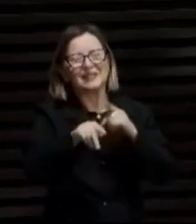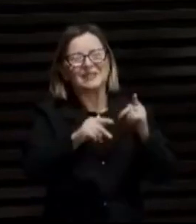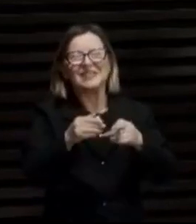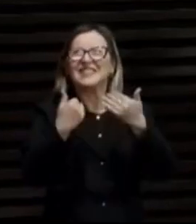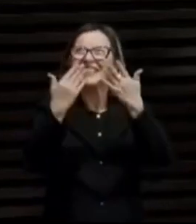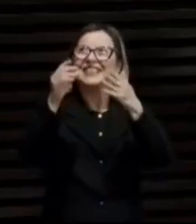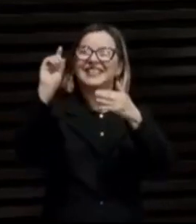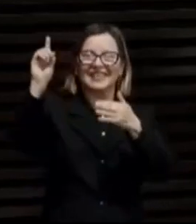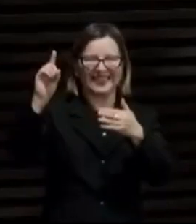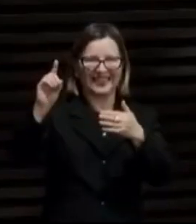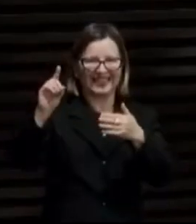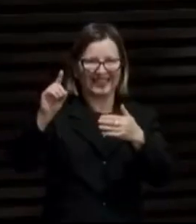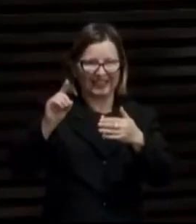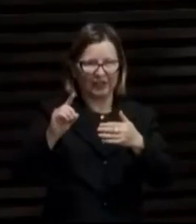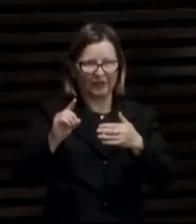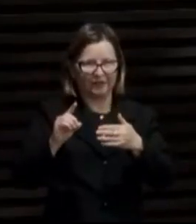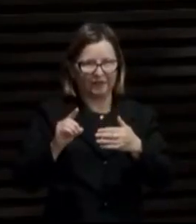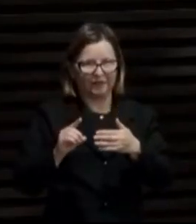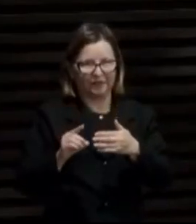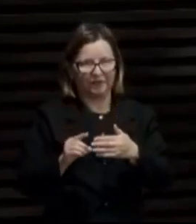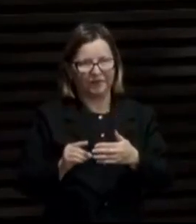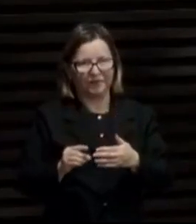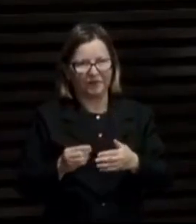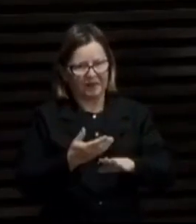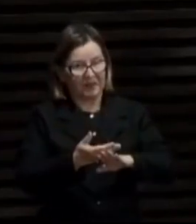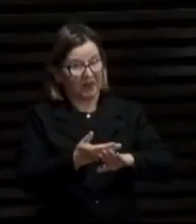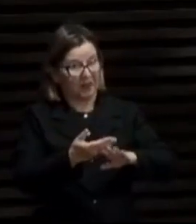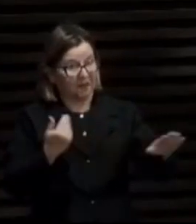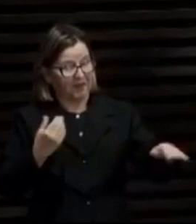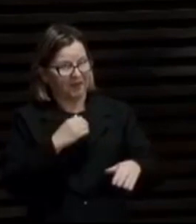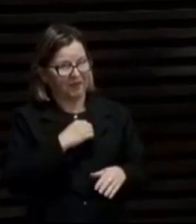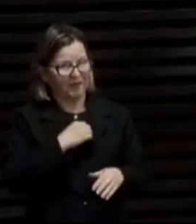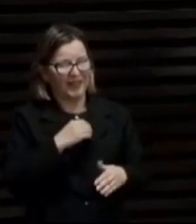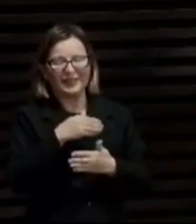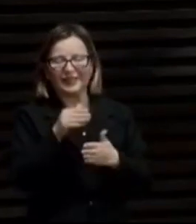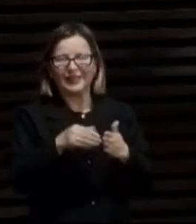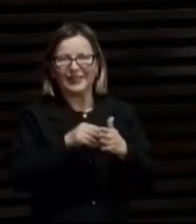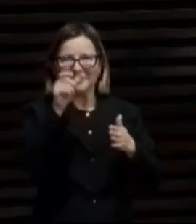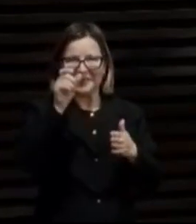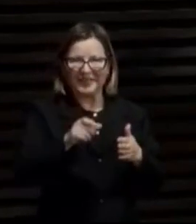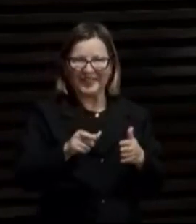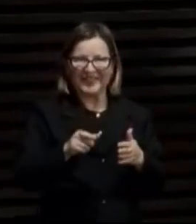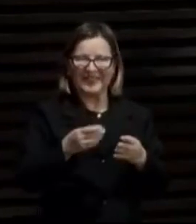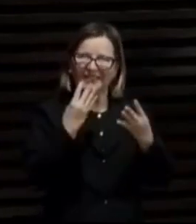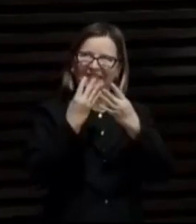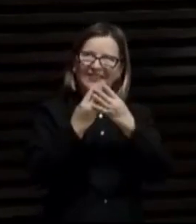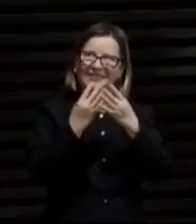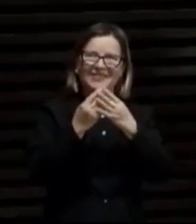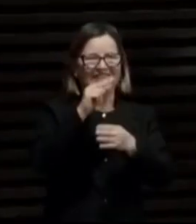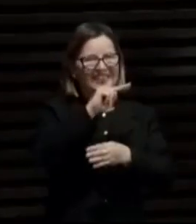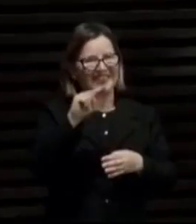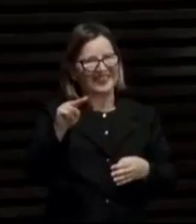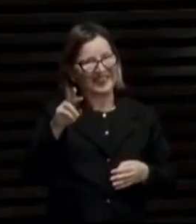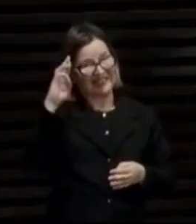mais, aparte-se da injustiça todo aquele que professa o nome do